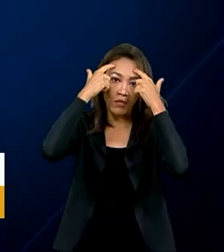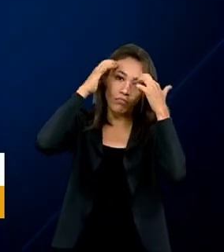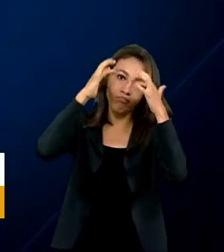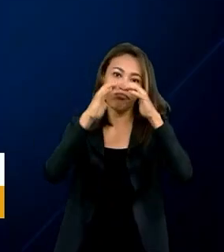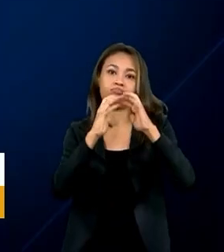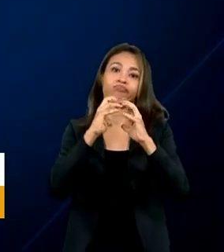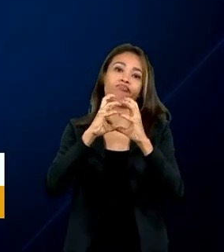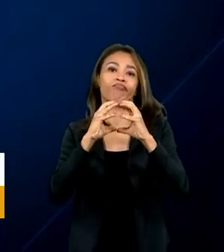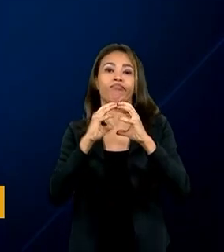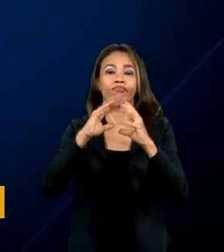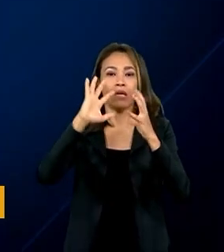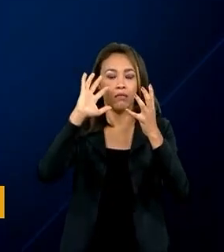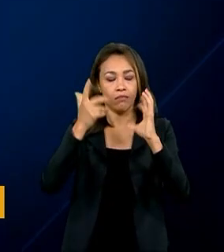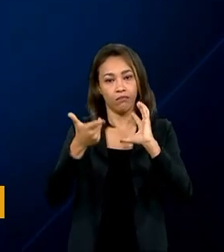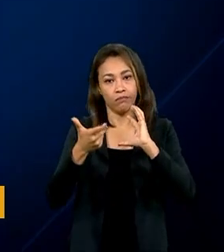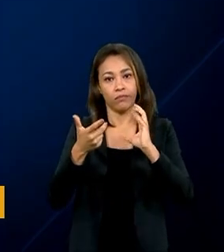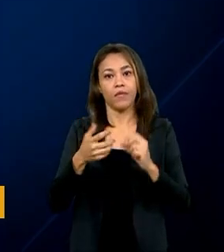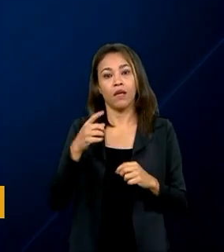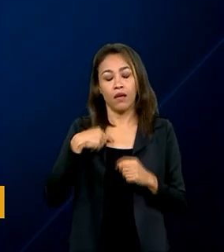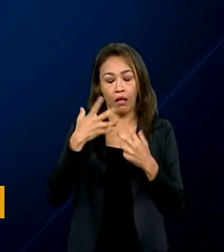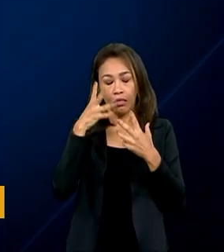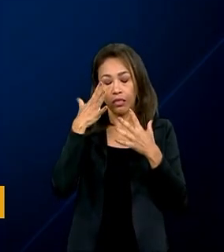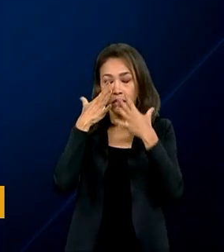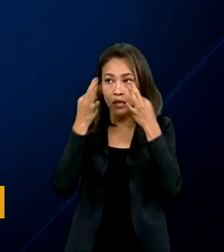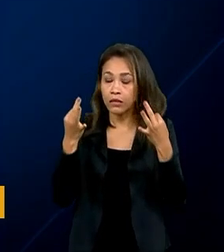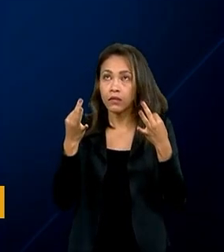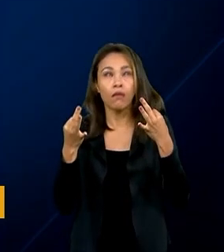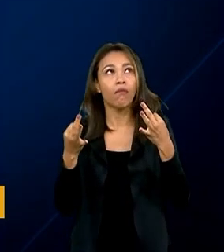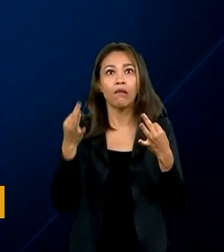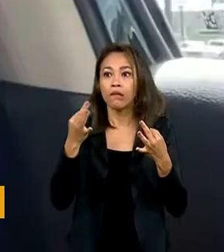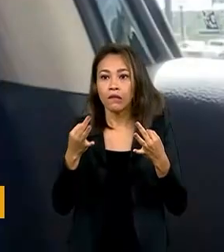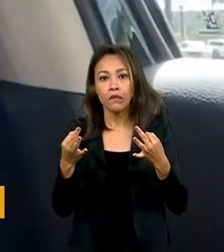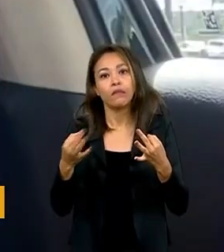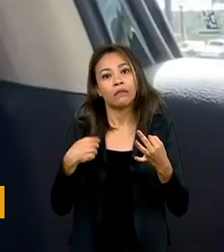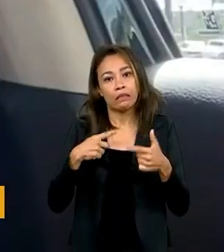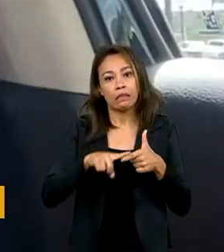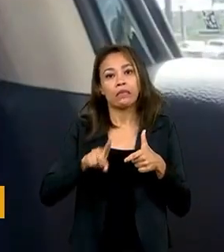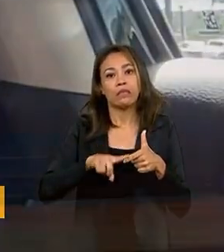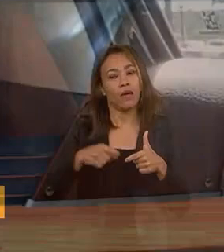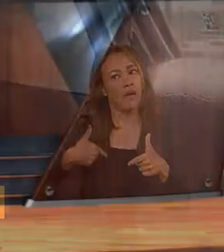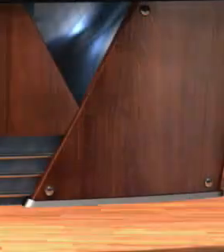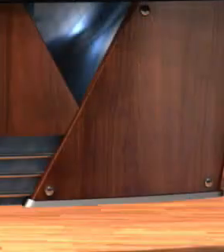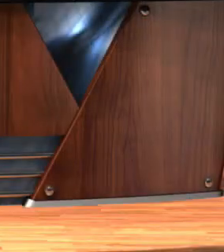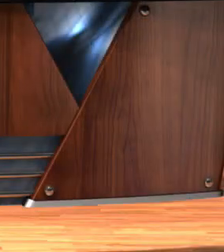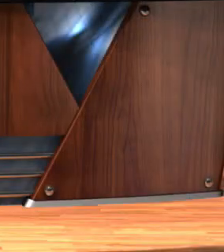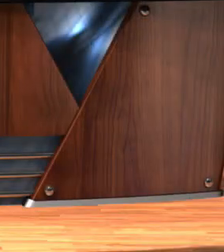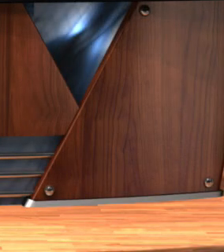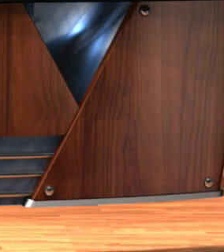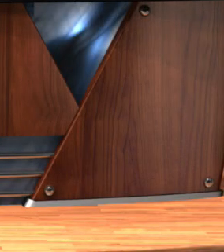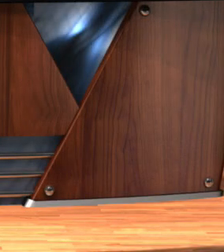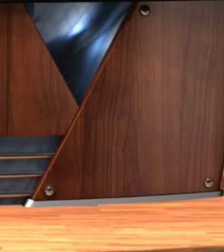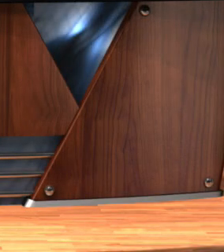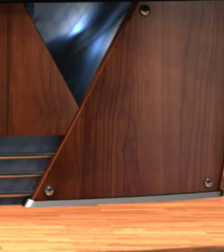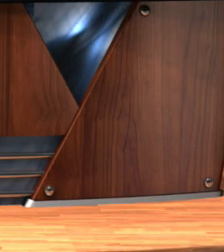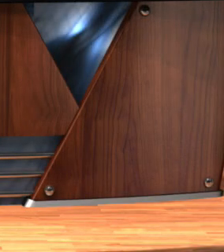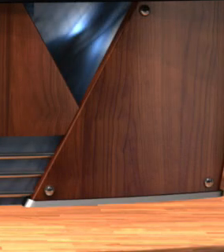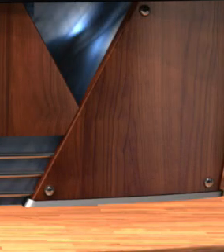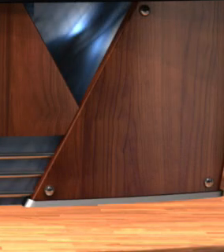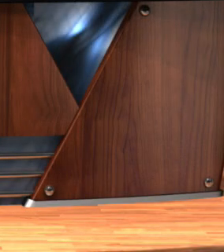cérebro, adquiri um déficit de atenção, nada disso eu tinha antes.